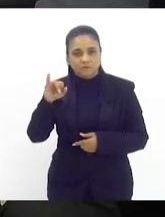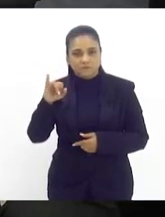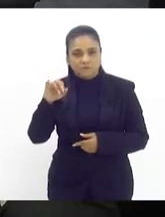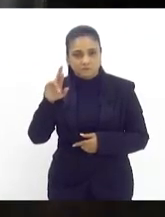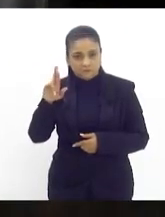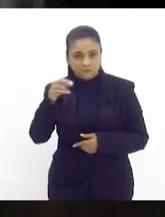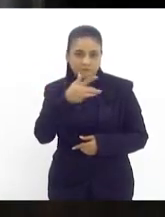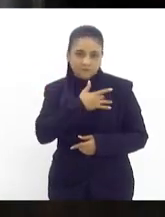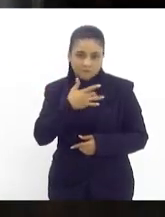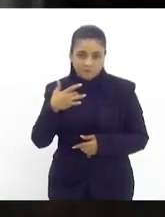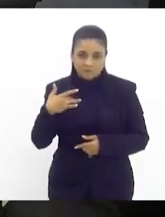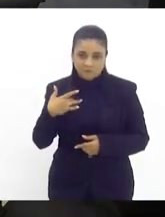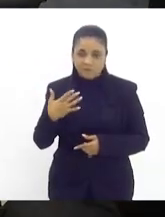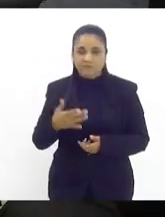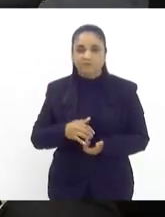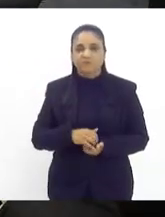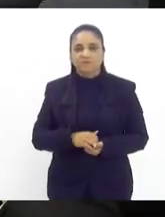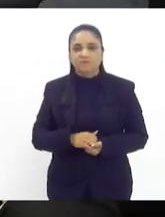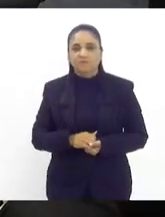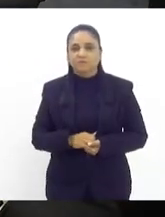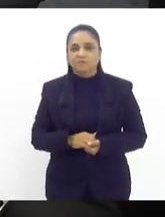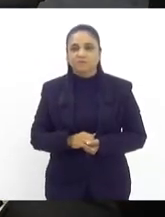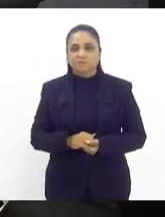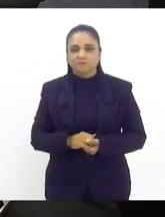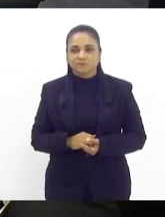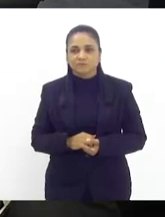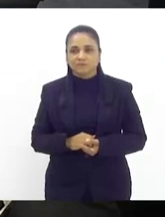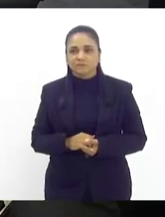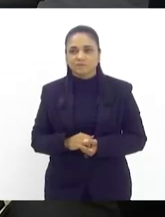Deputado Valdeci da Saúde.